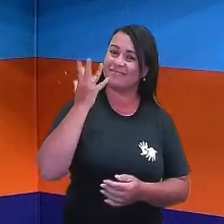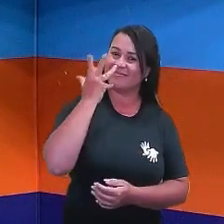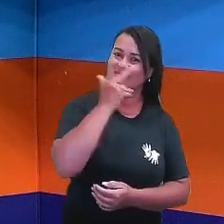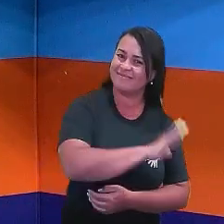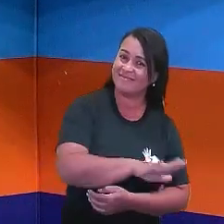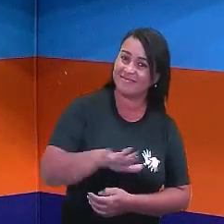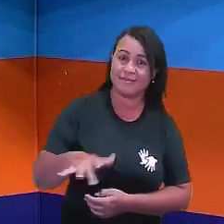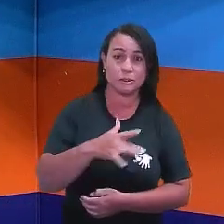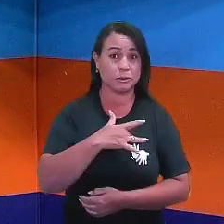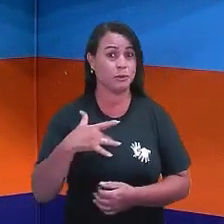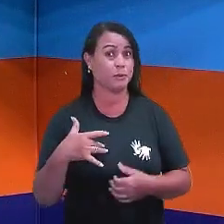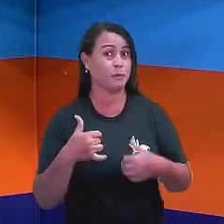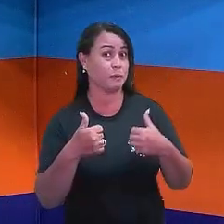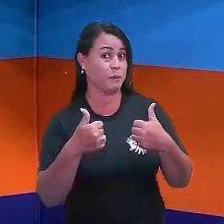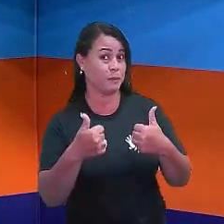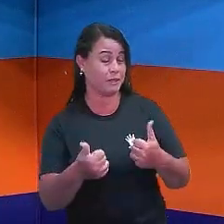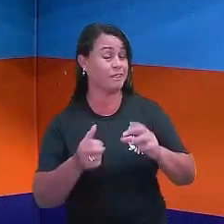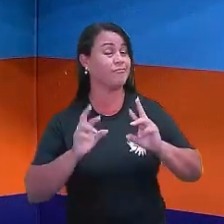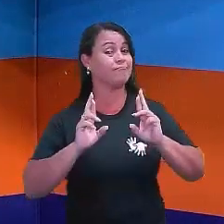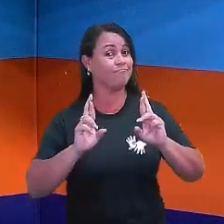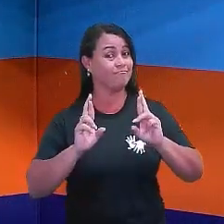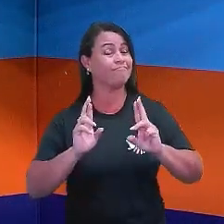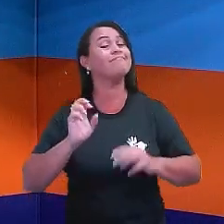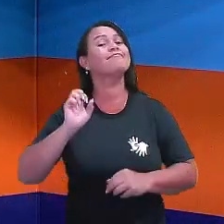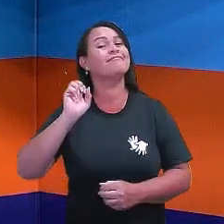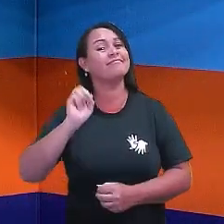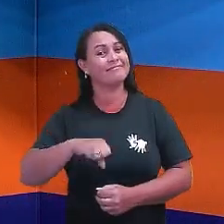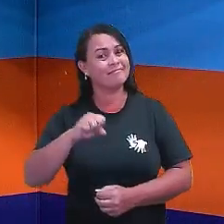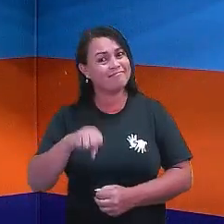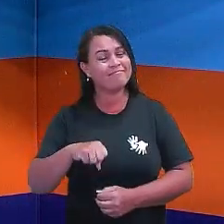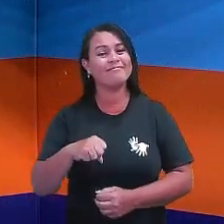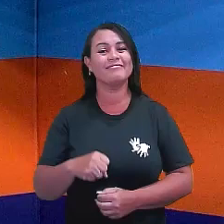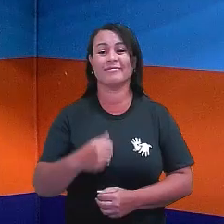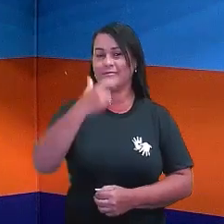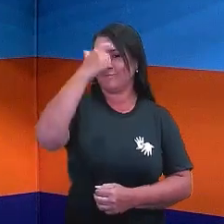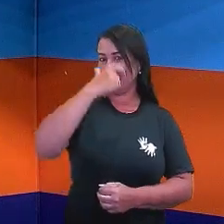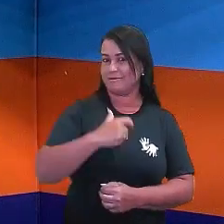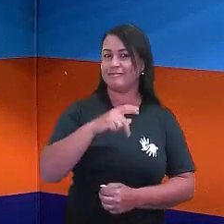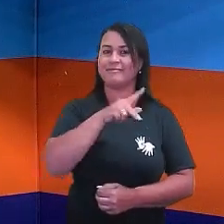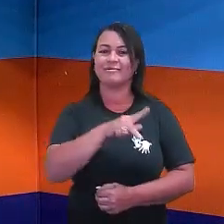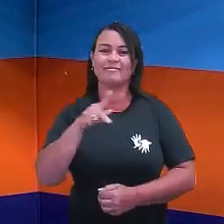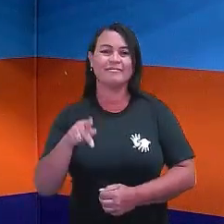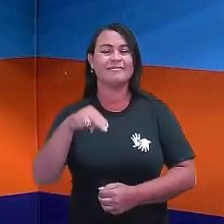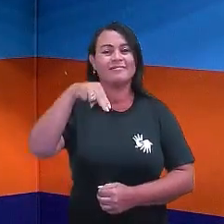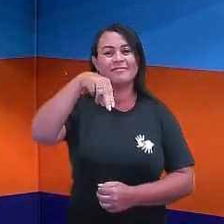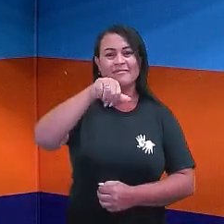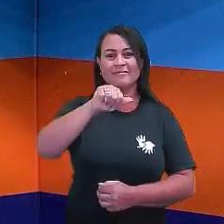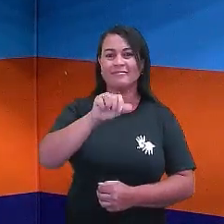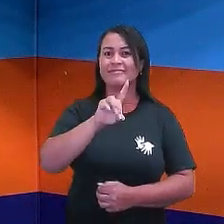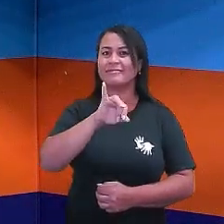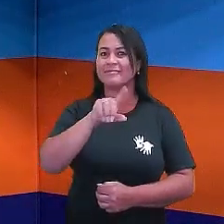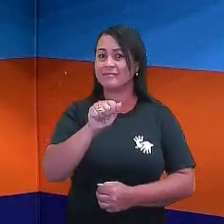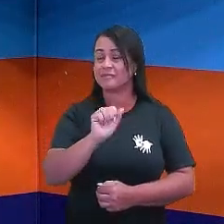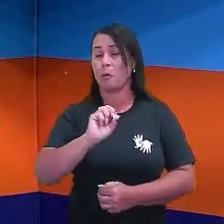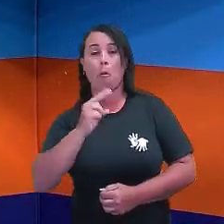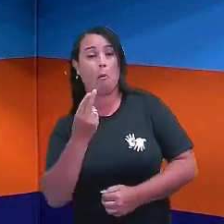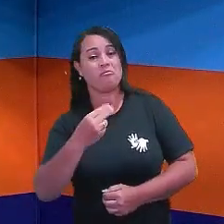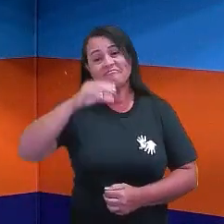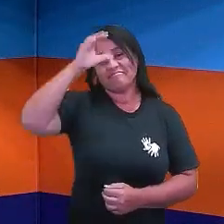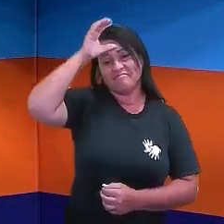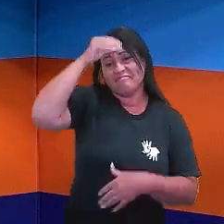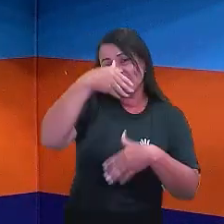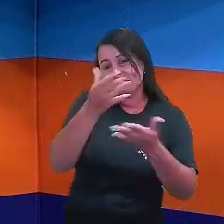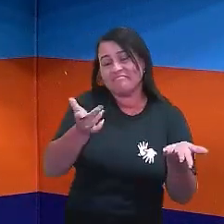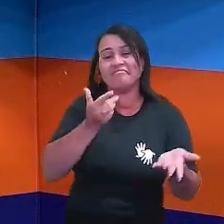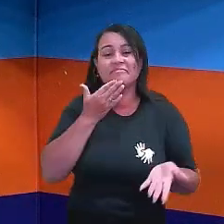crianças, tudo bem com vocês? Espero que esteja tudo bem. Professora Nádia ou Tia Nádia, como vocês